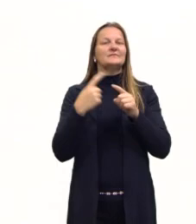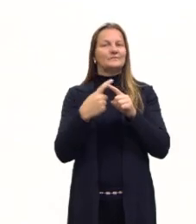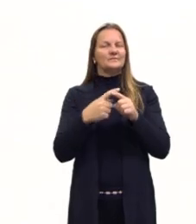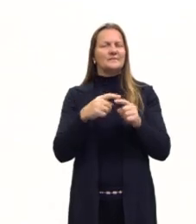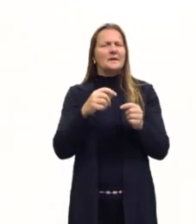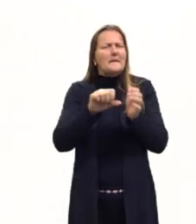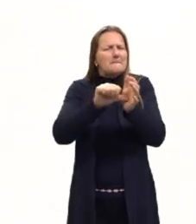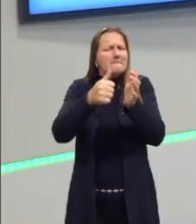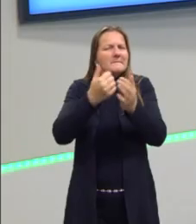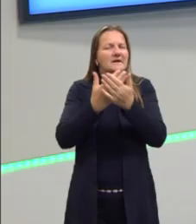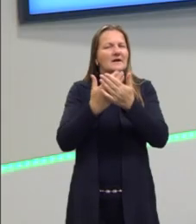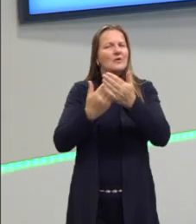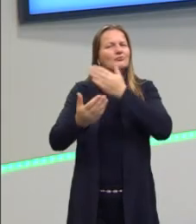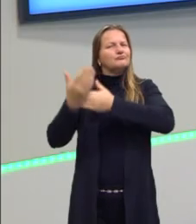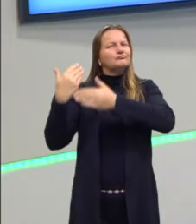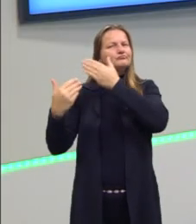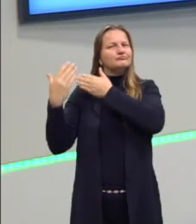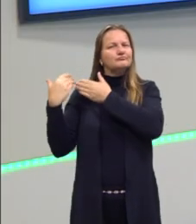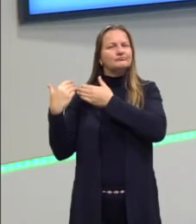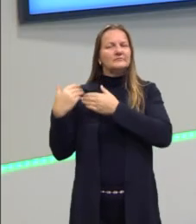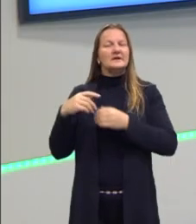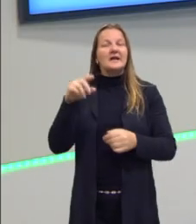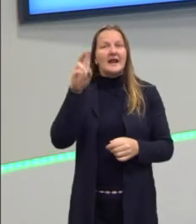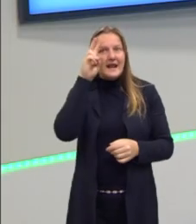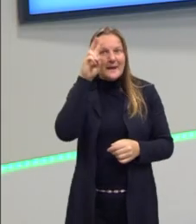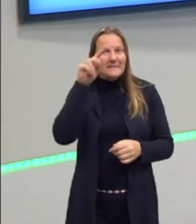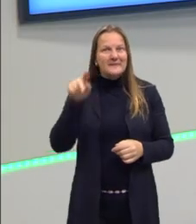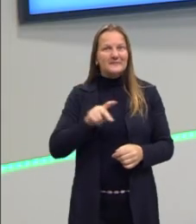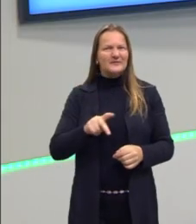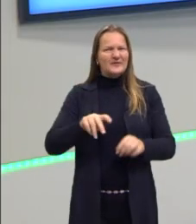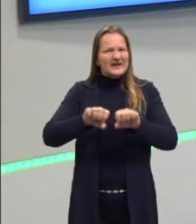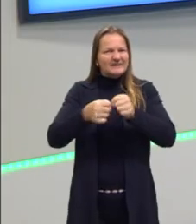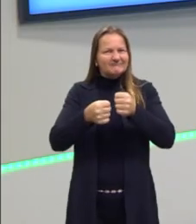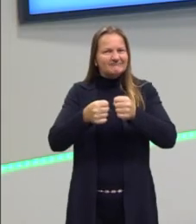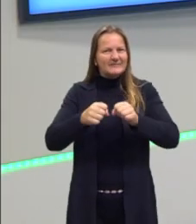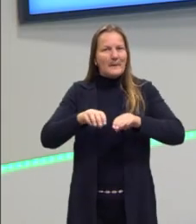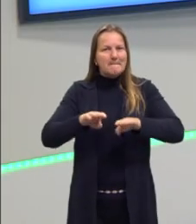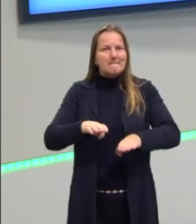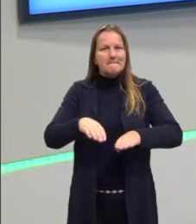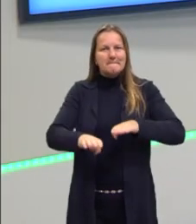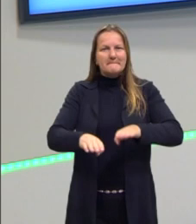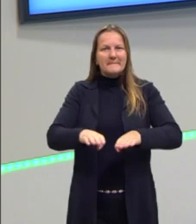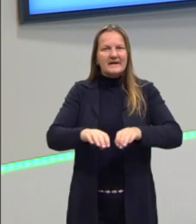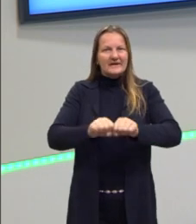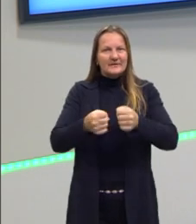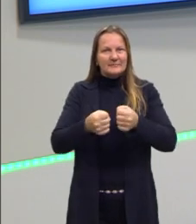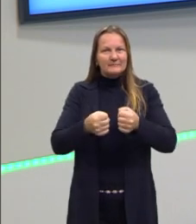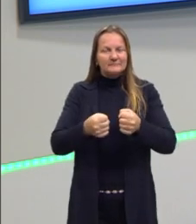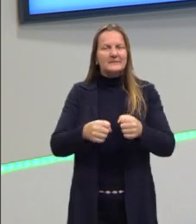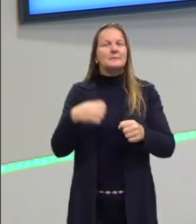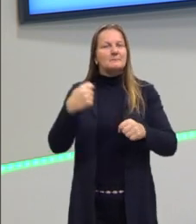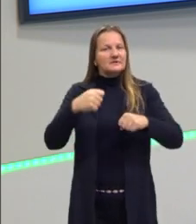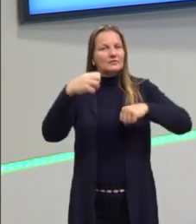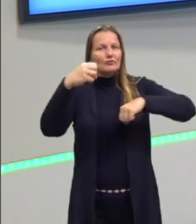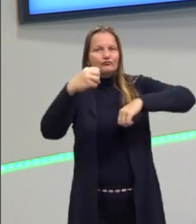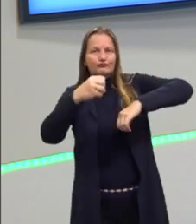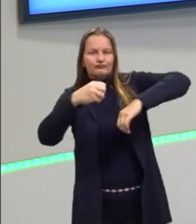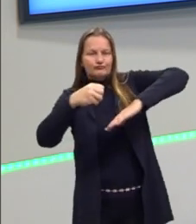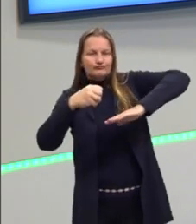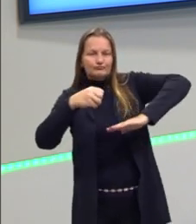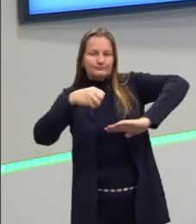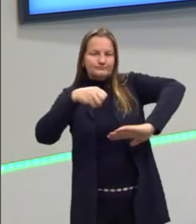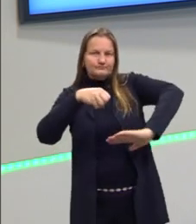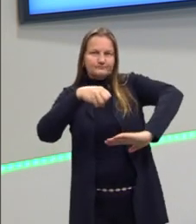nas primeiras aulas eu estava com o pé quebrado né então eu preciso Em alguns momentos tanto para o diagnóstico quanto para